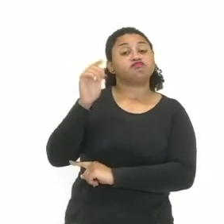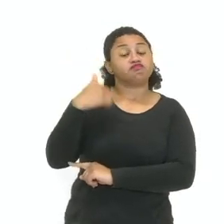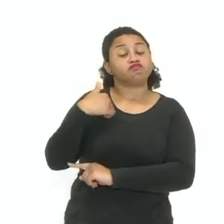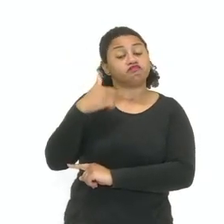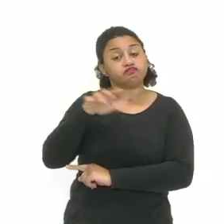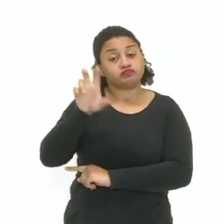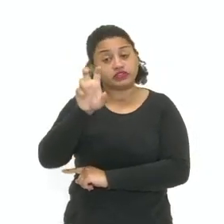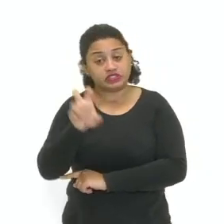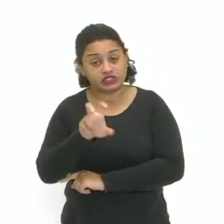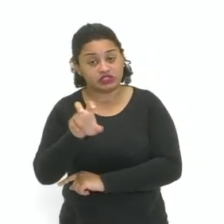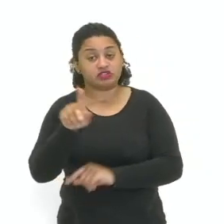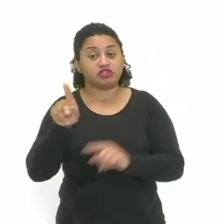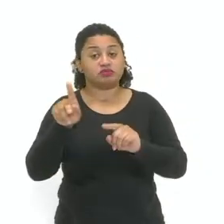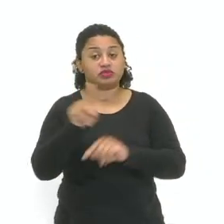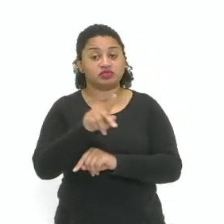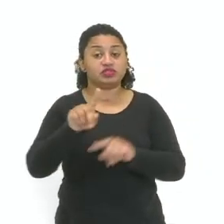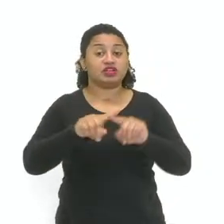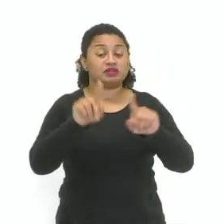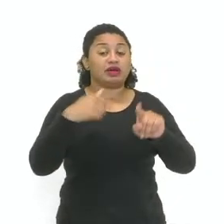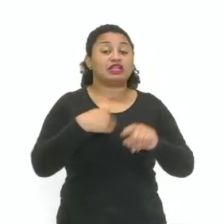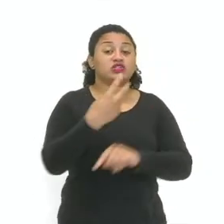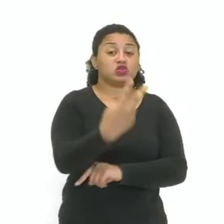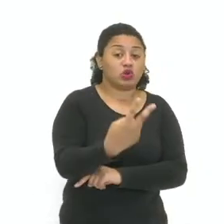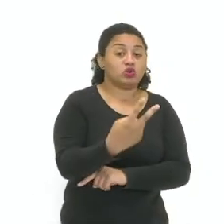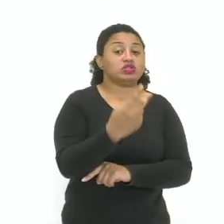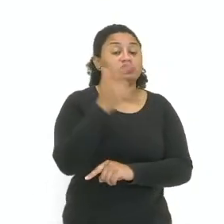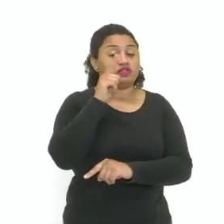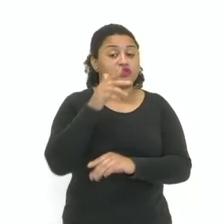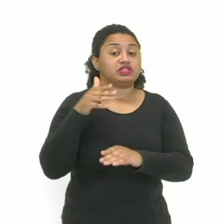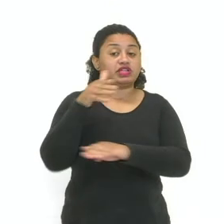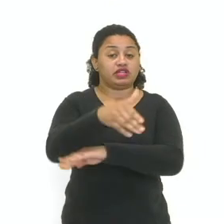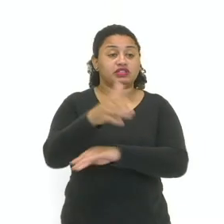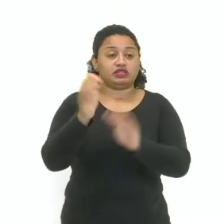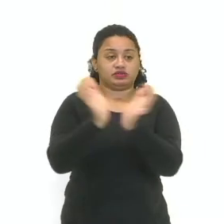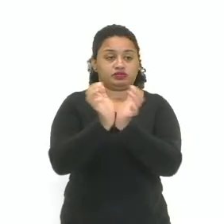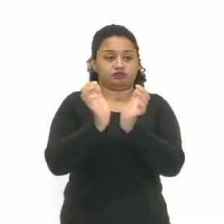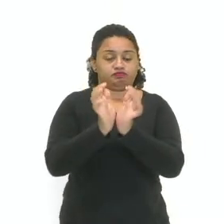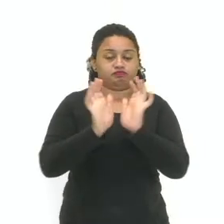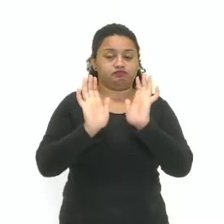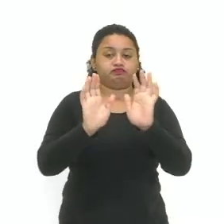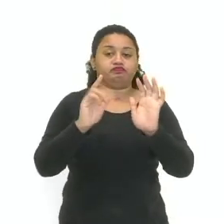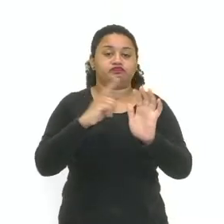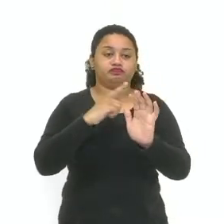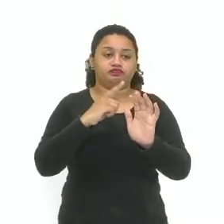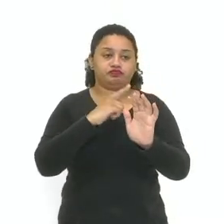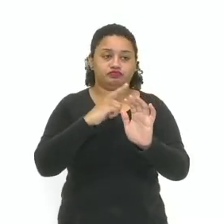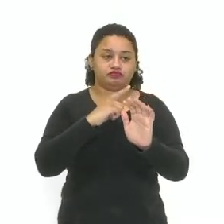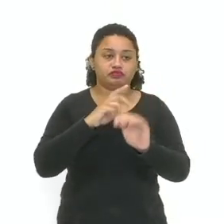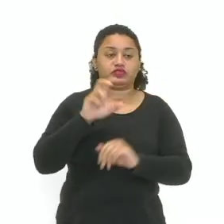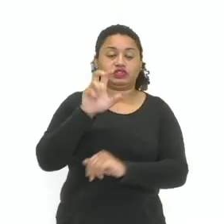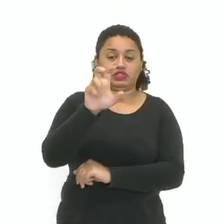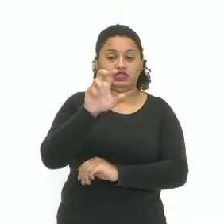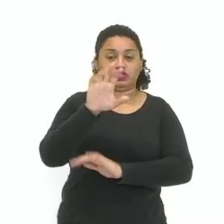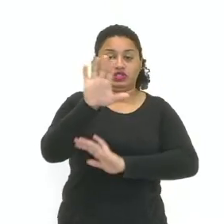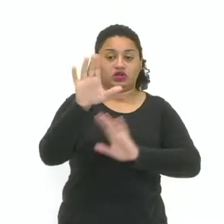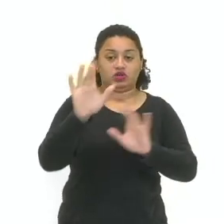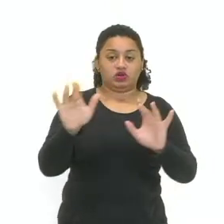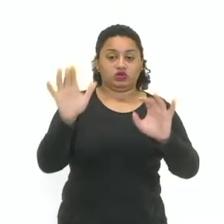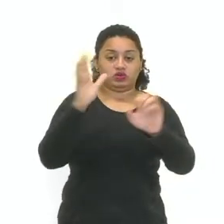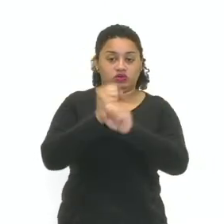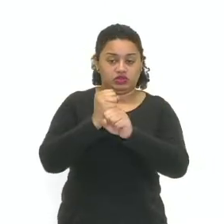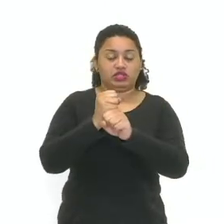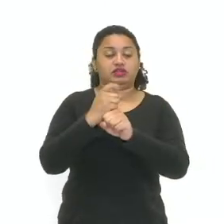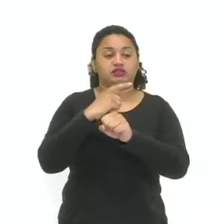5 professores, mas vão ser 2 que vão estar dentro do conselho. Aí, então, nós vamos pegar, os 5 é o meu total de